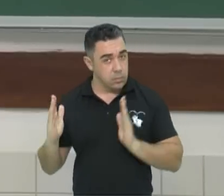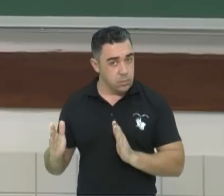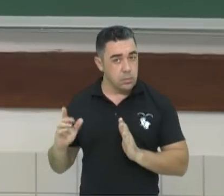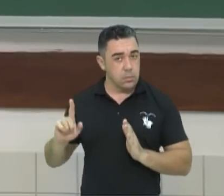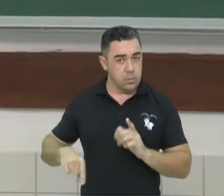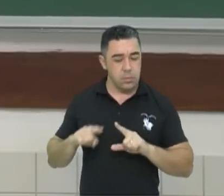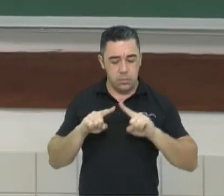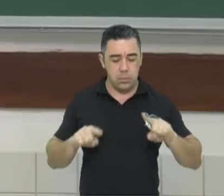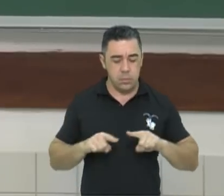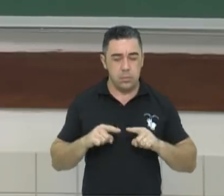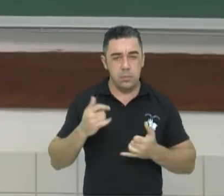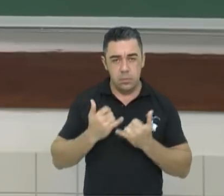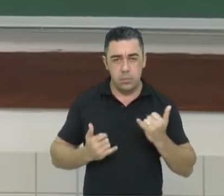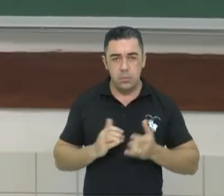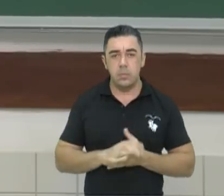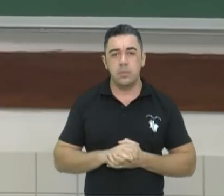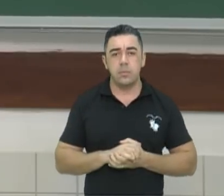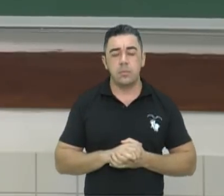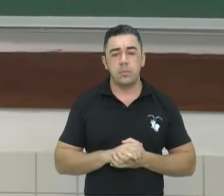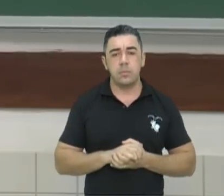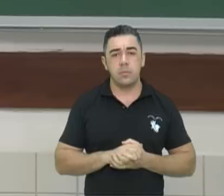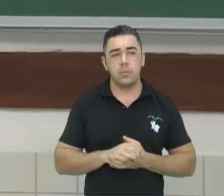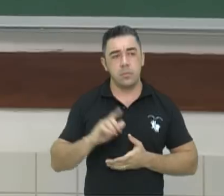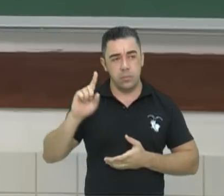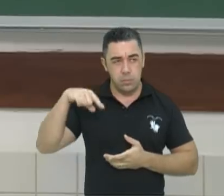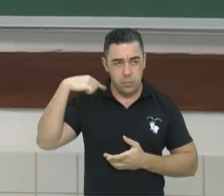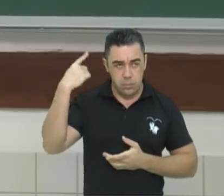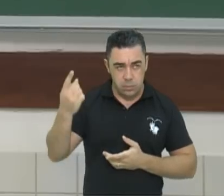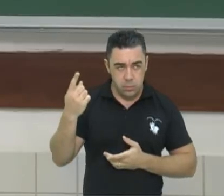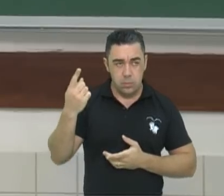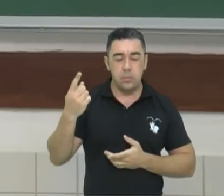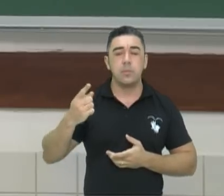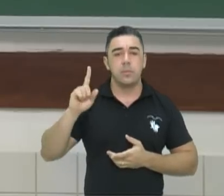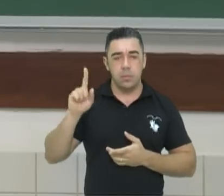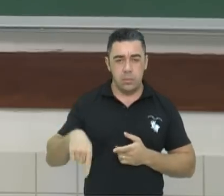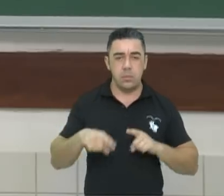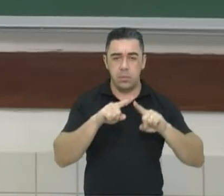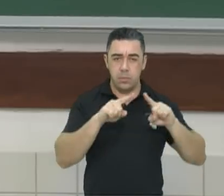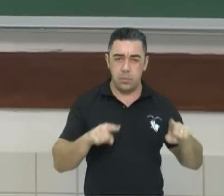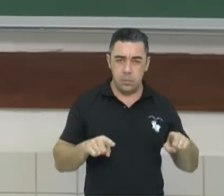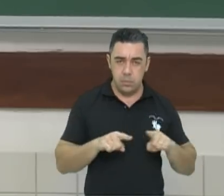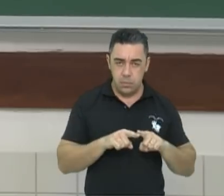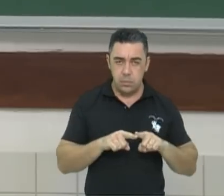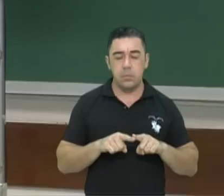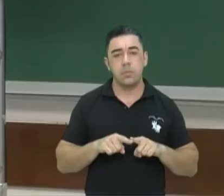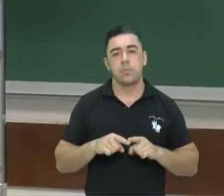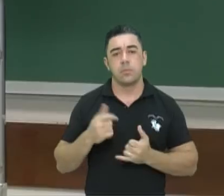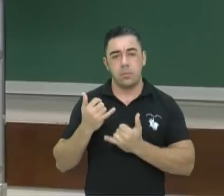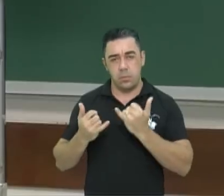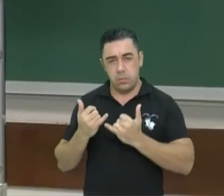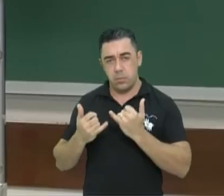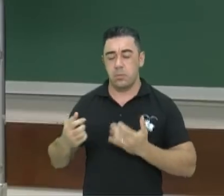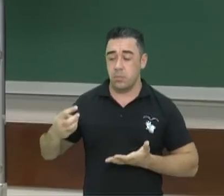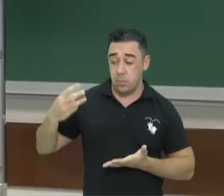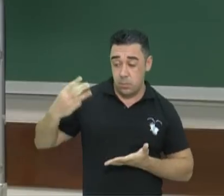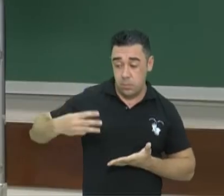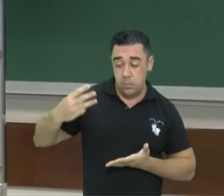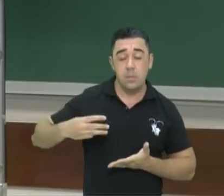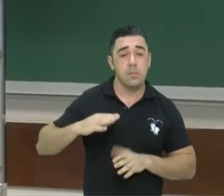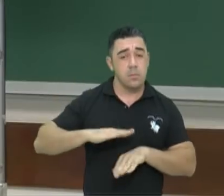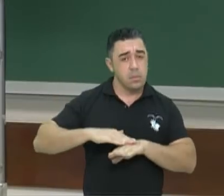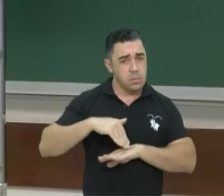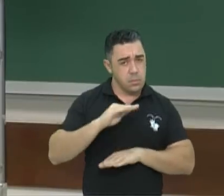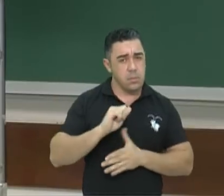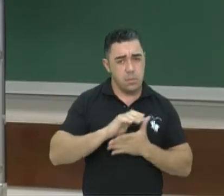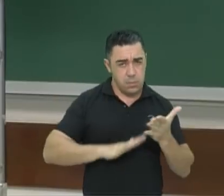sobre triângulos semelhantes, e provavelmente, né, na próxima aula, a gente vai ter mais